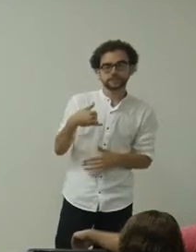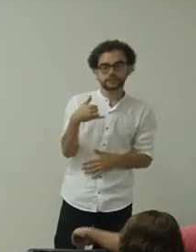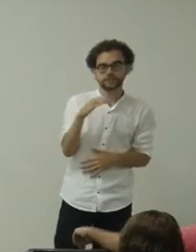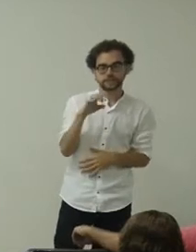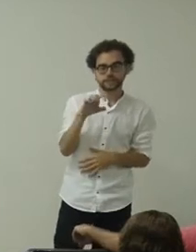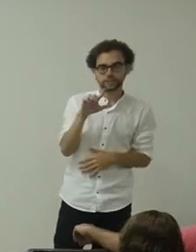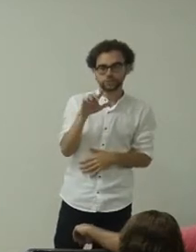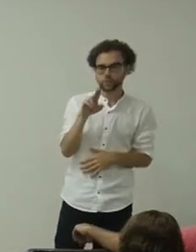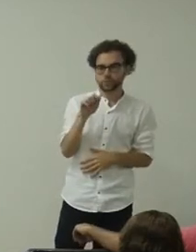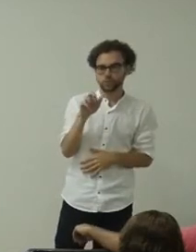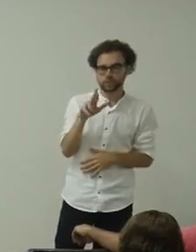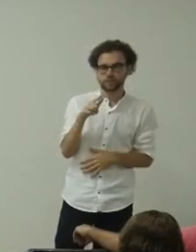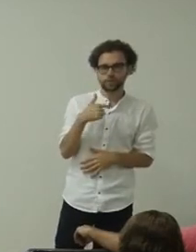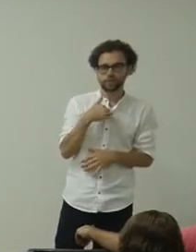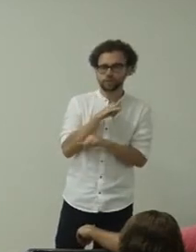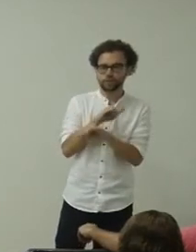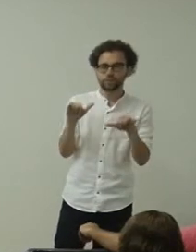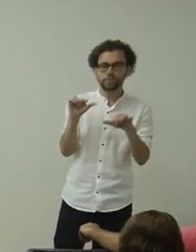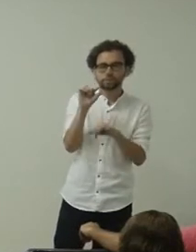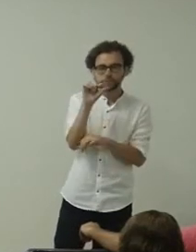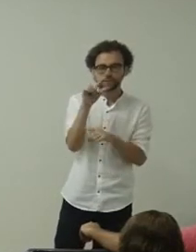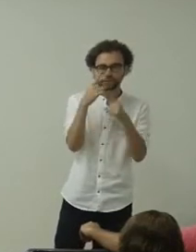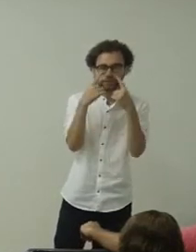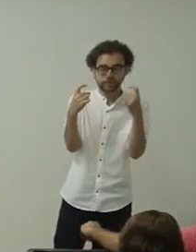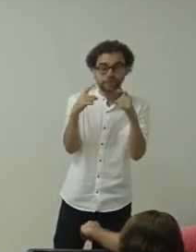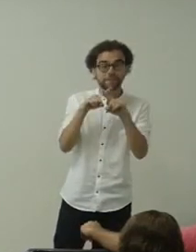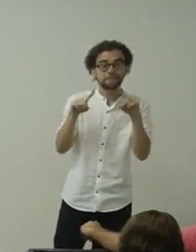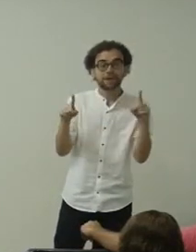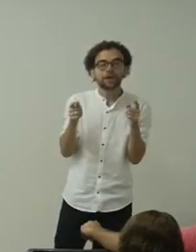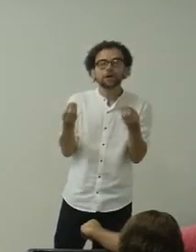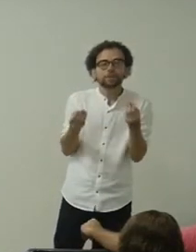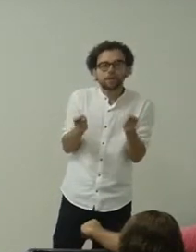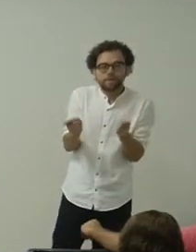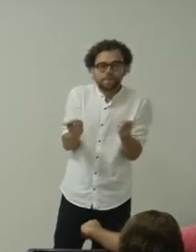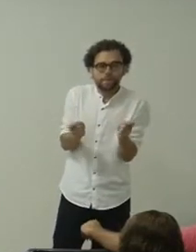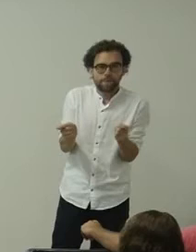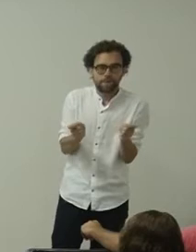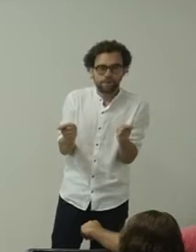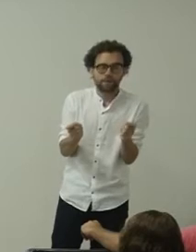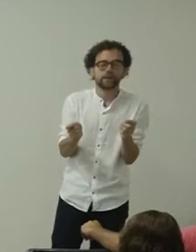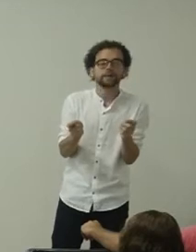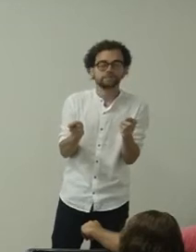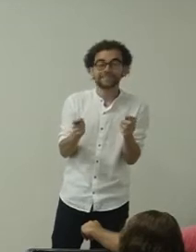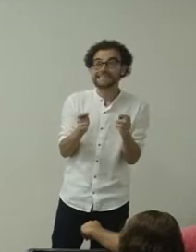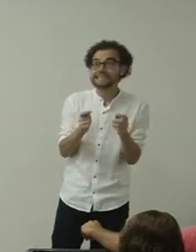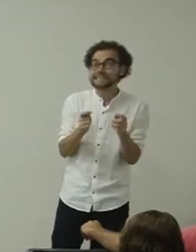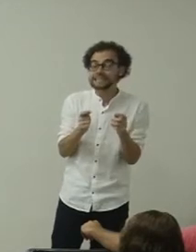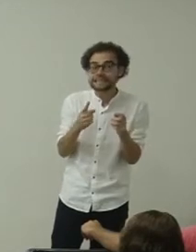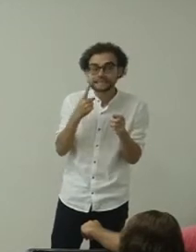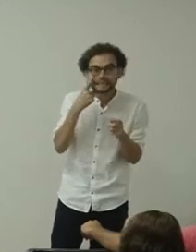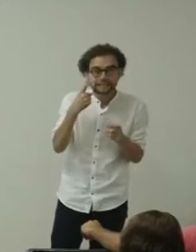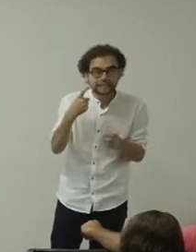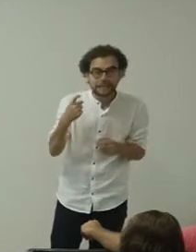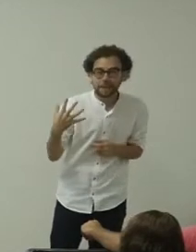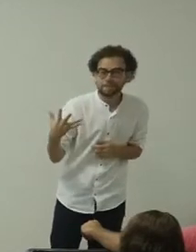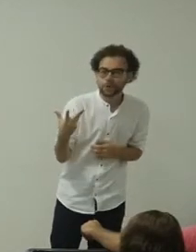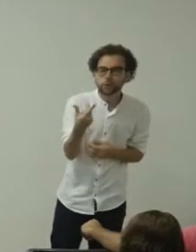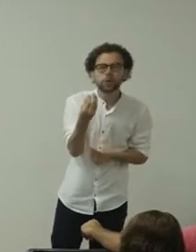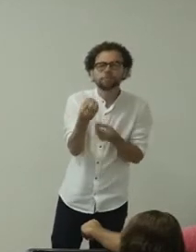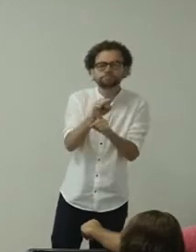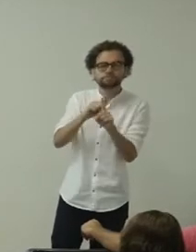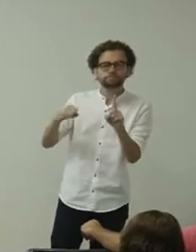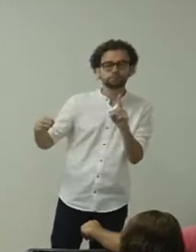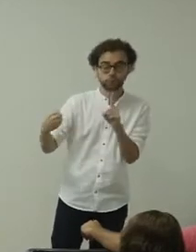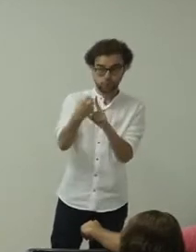Eu vou falar um pouco desse tipo de violência, mas esse domínio, porque assim, é incrível, é interessantíssimo. A